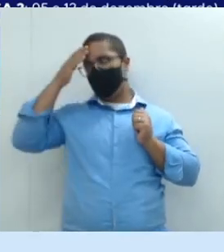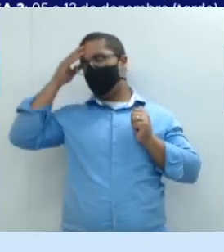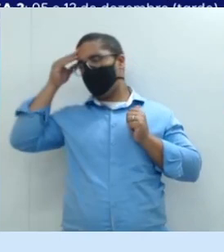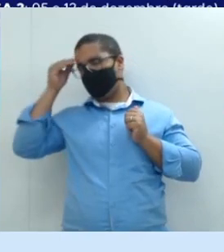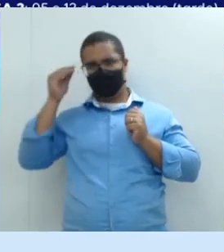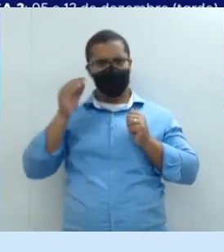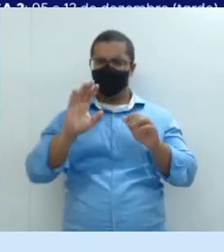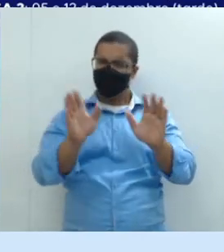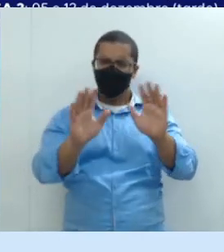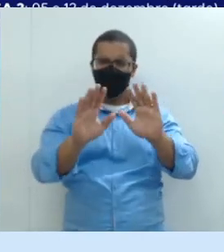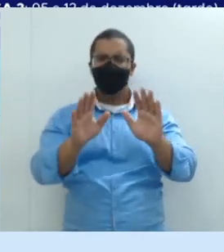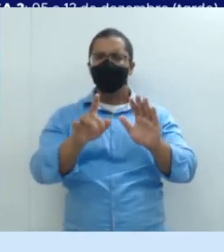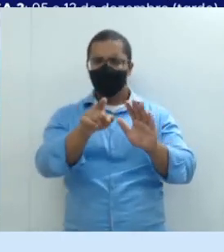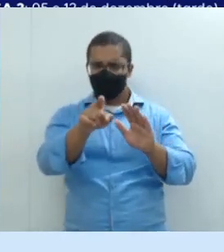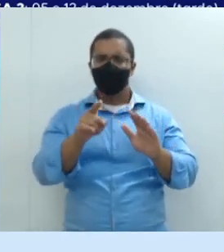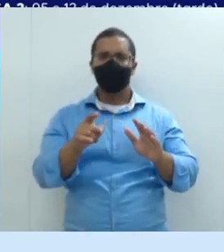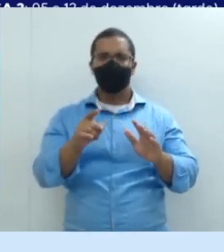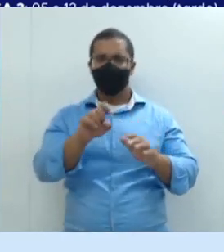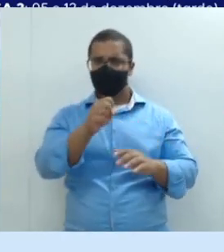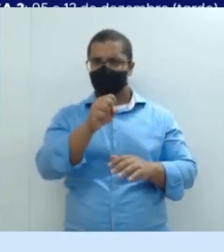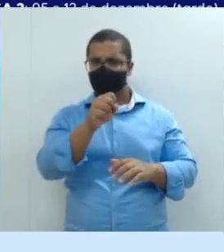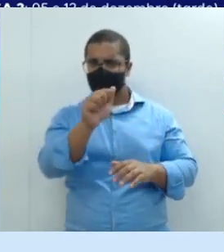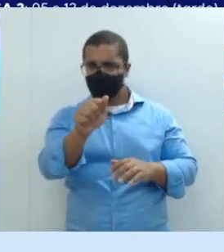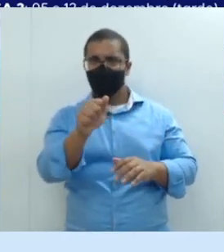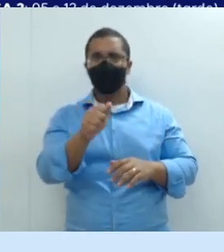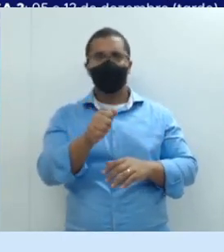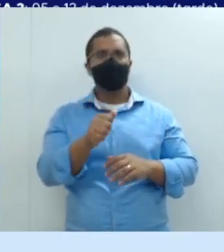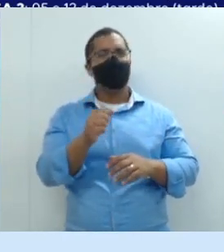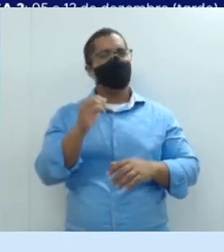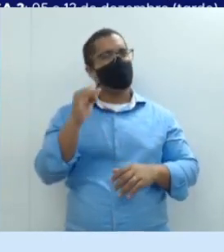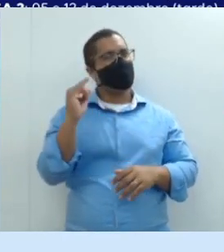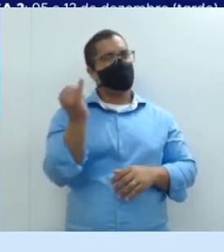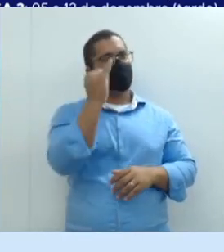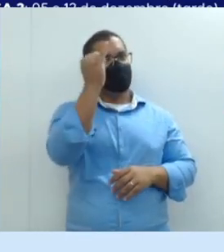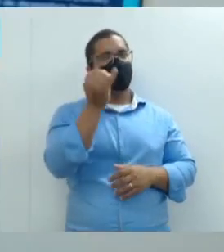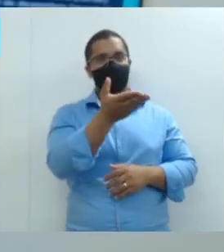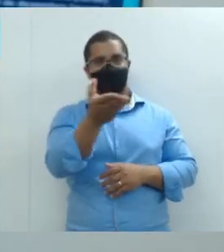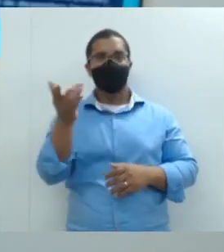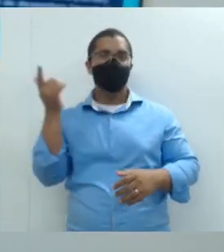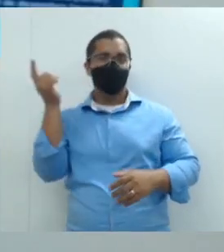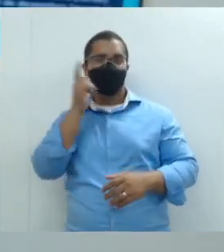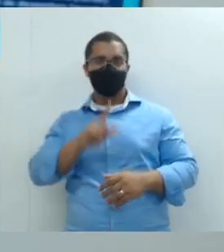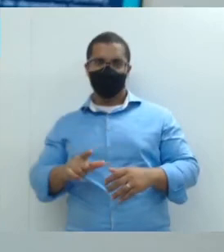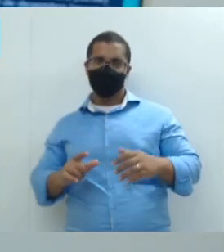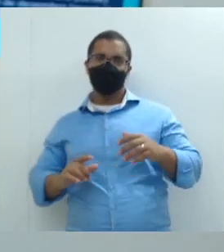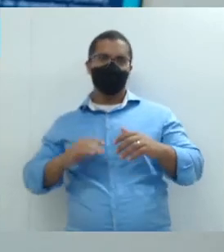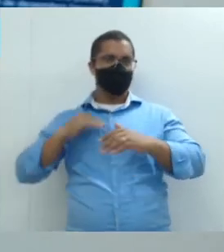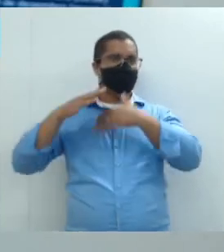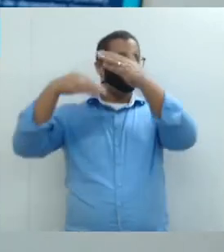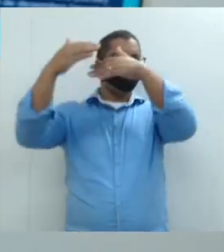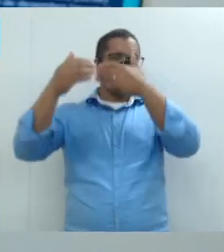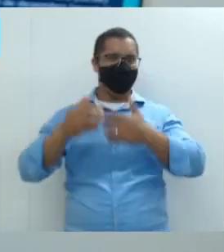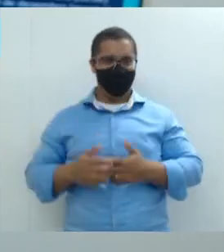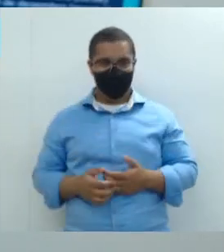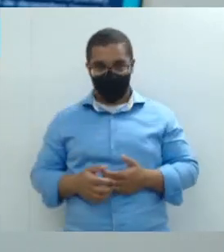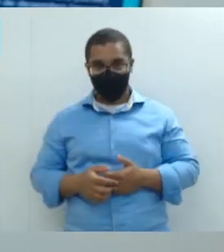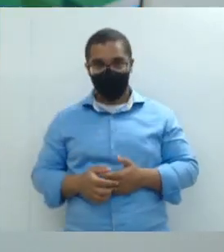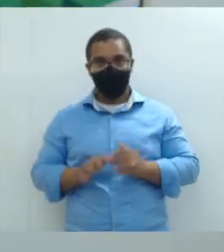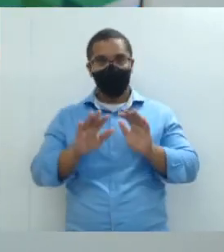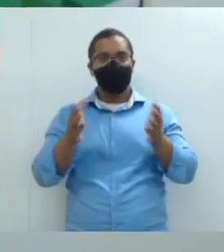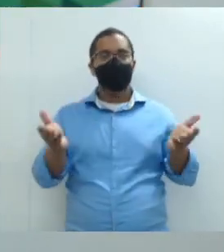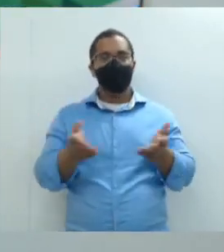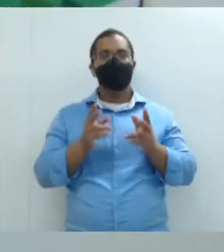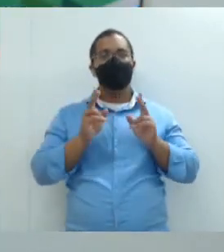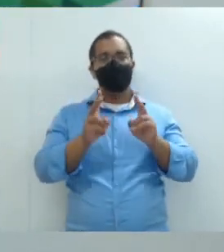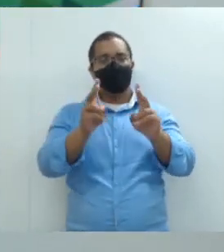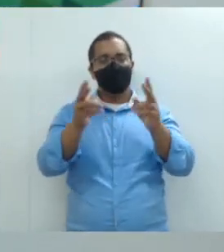bom assim? SSA, fundamental, é uma das nossas metas para te ajudar a chegar lá, ok? Pois bem,